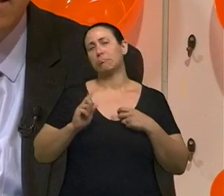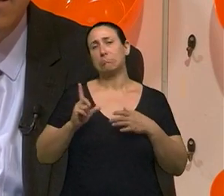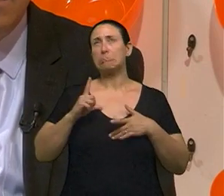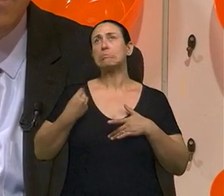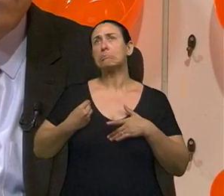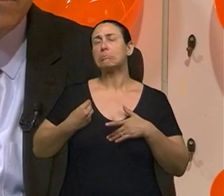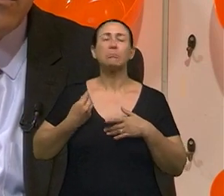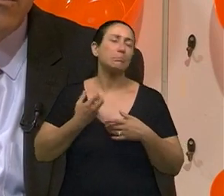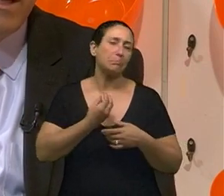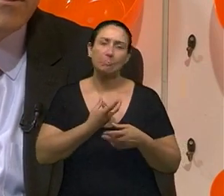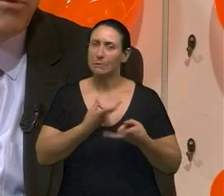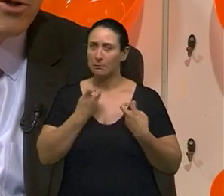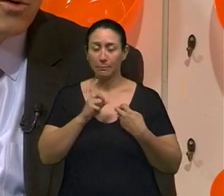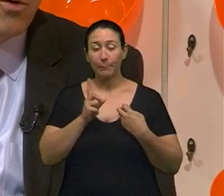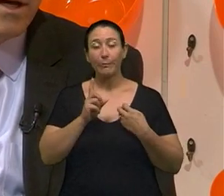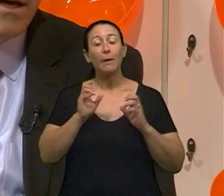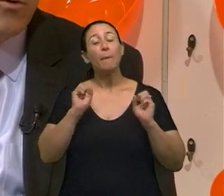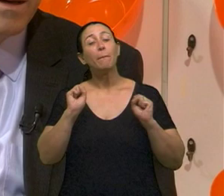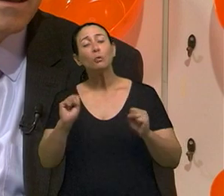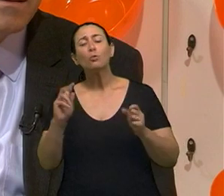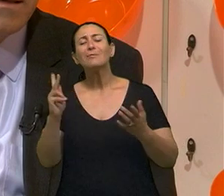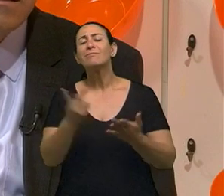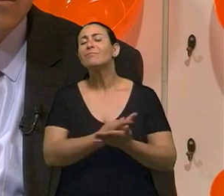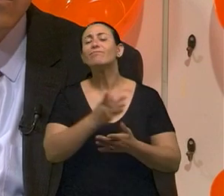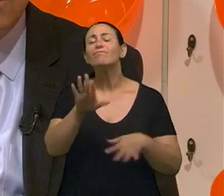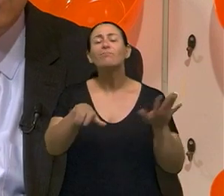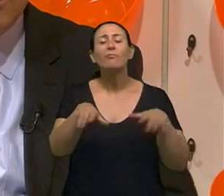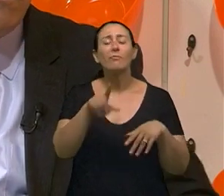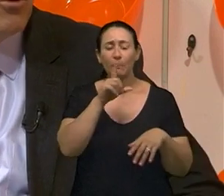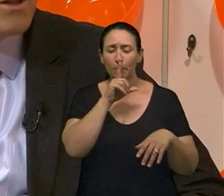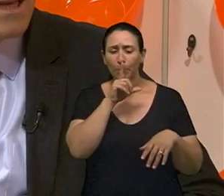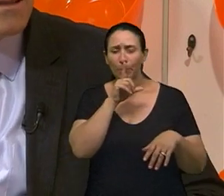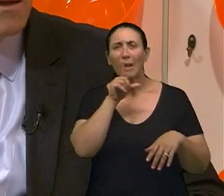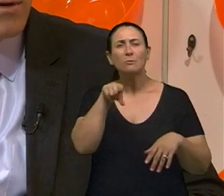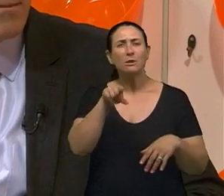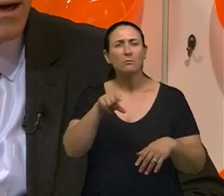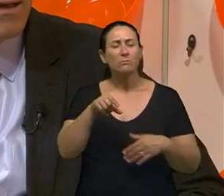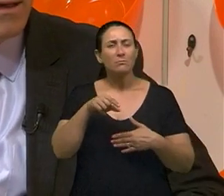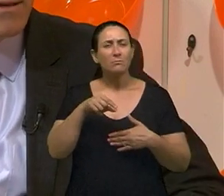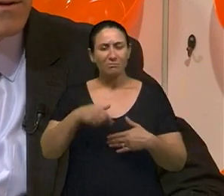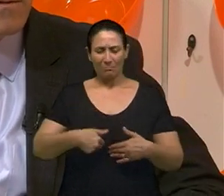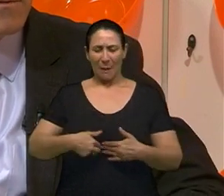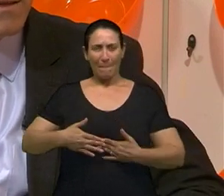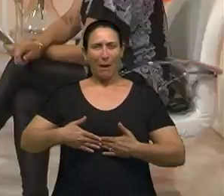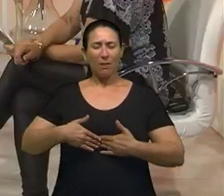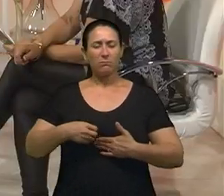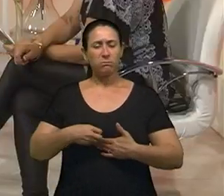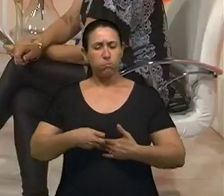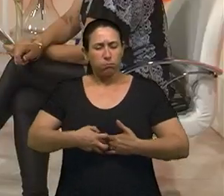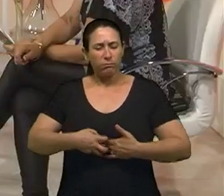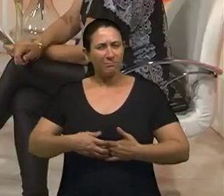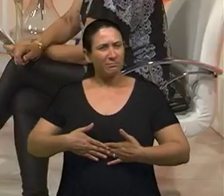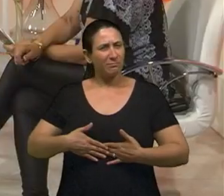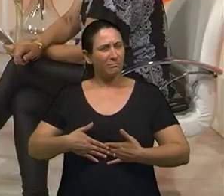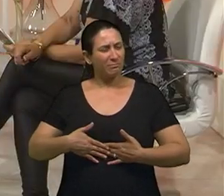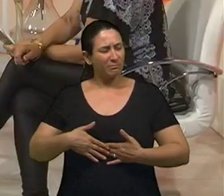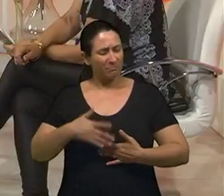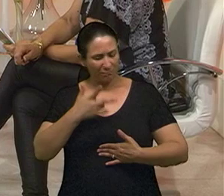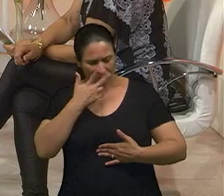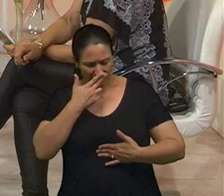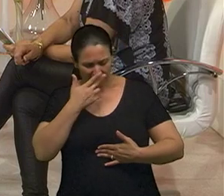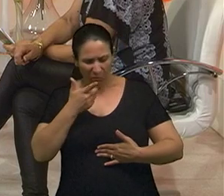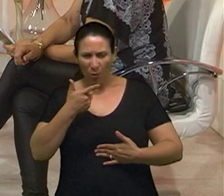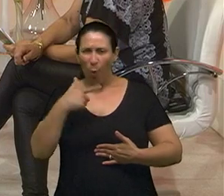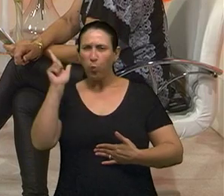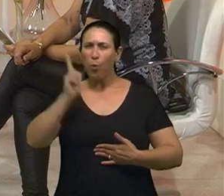da doença eventualmente pode ocorrer alguma sensação de pulsação na barriga então às vezes os pacientes referem como se tivesse